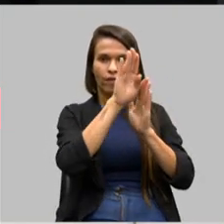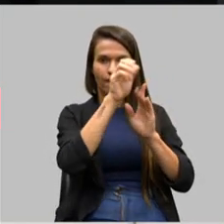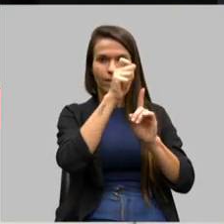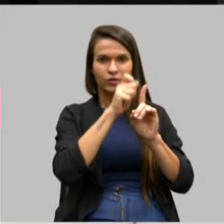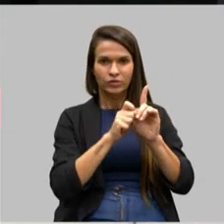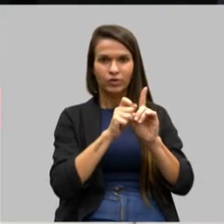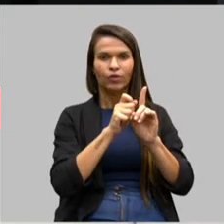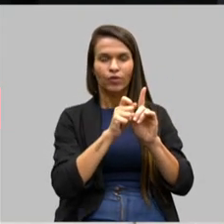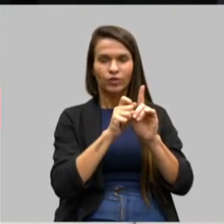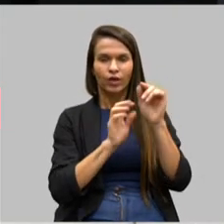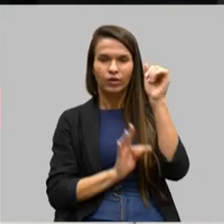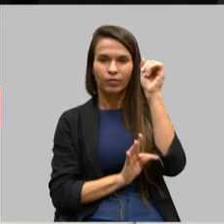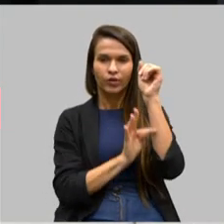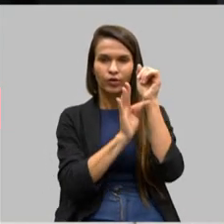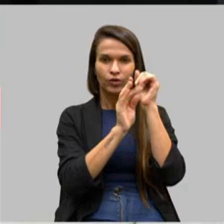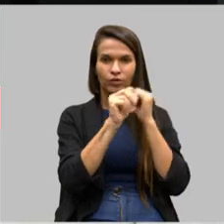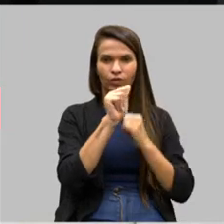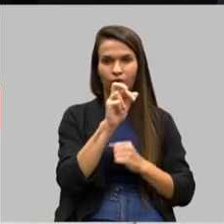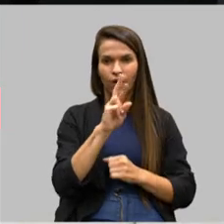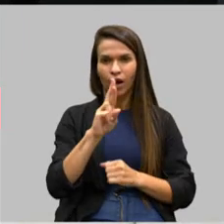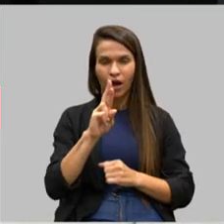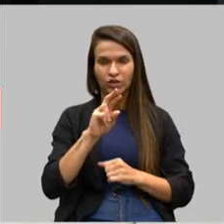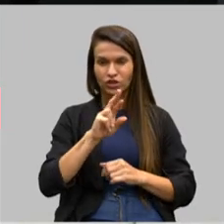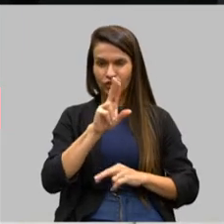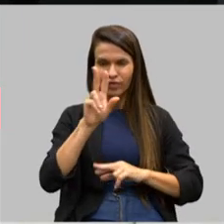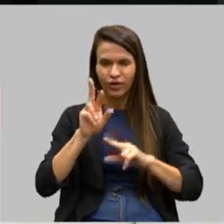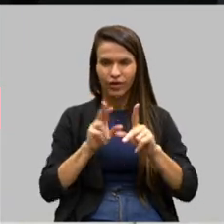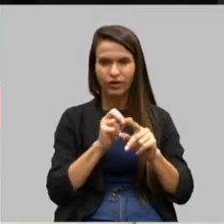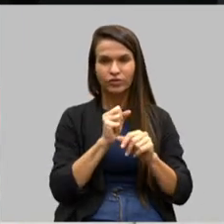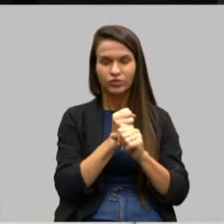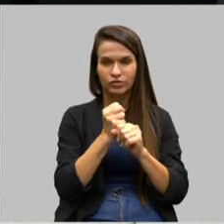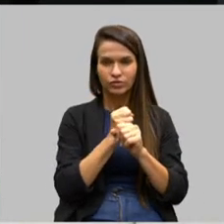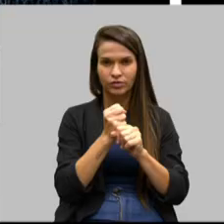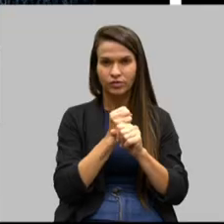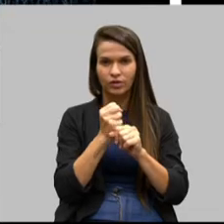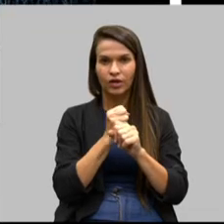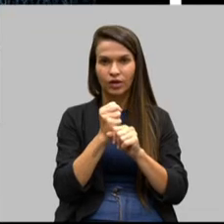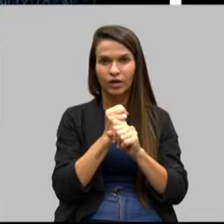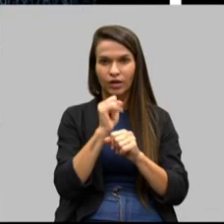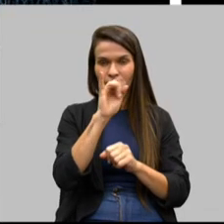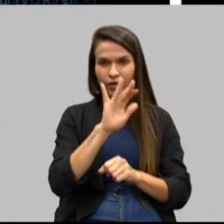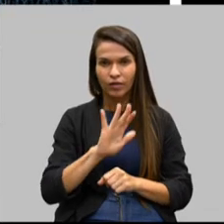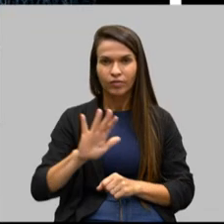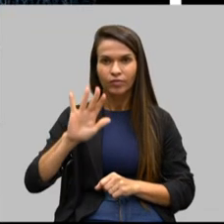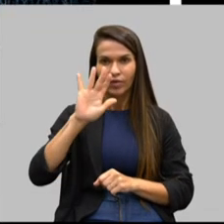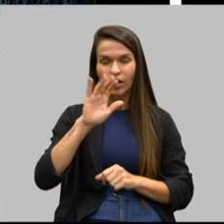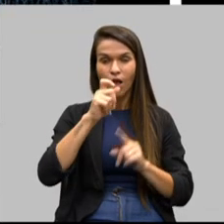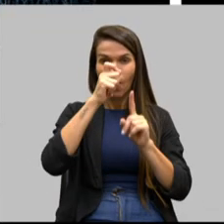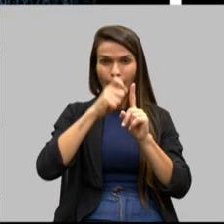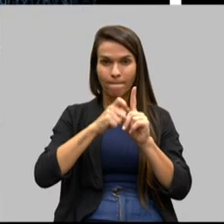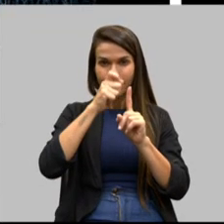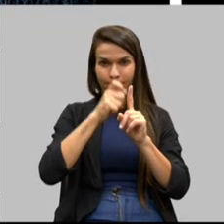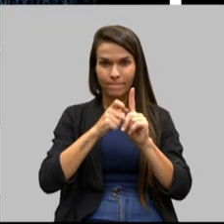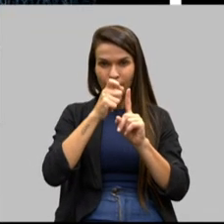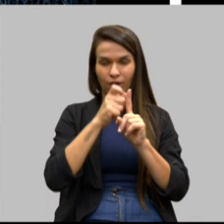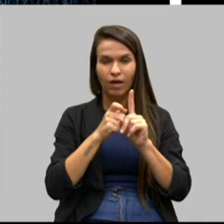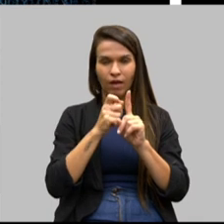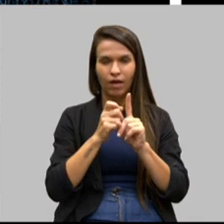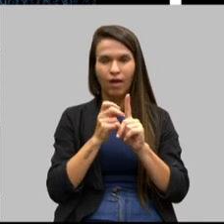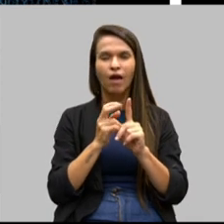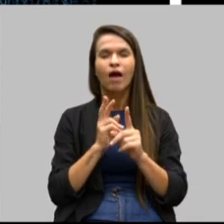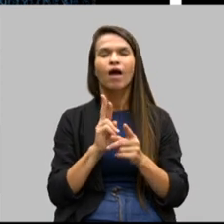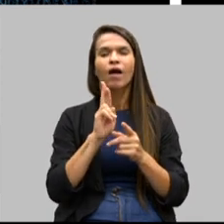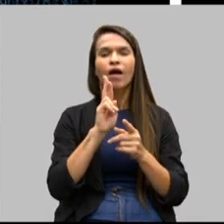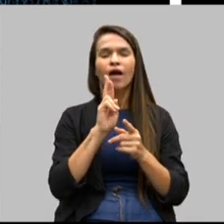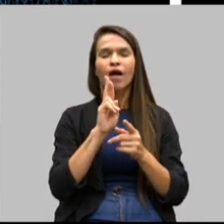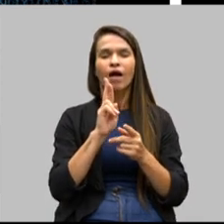ar em diferentes anos. O eixo X dessa figura são os meses do ano, iniciando em